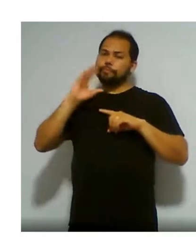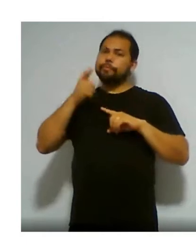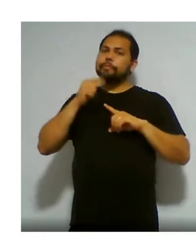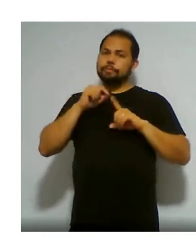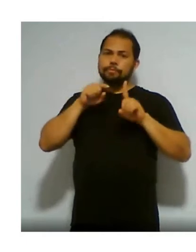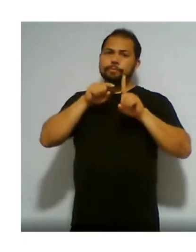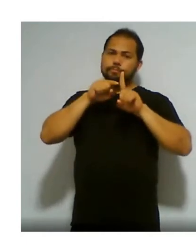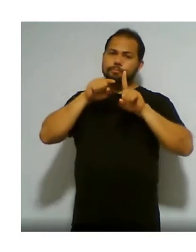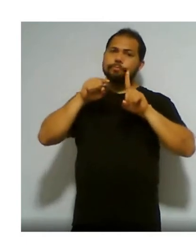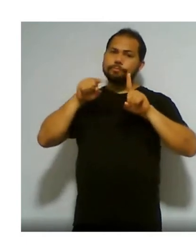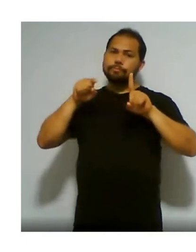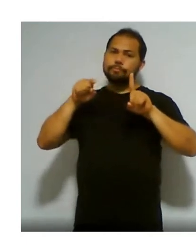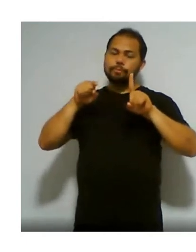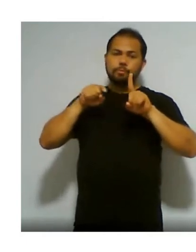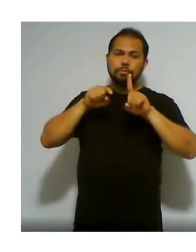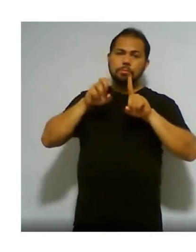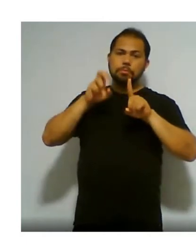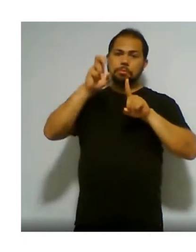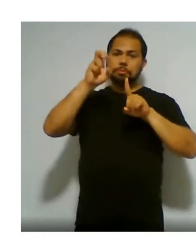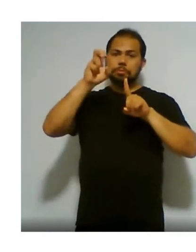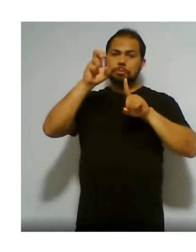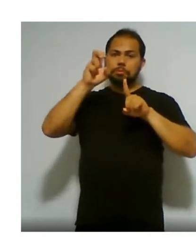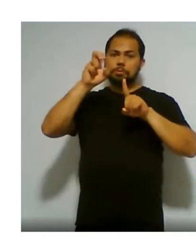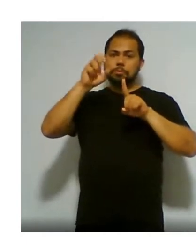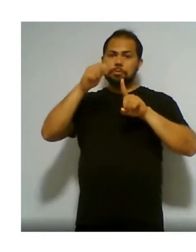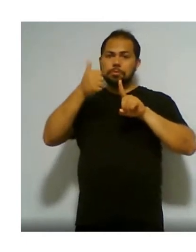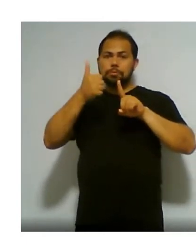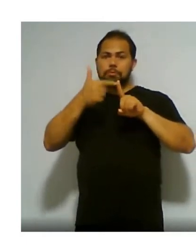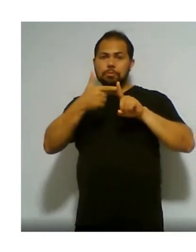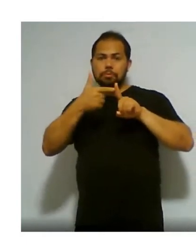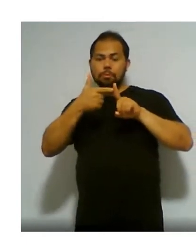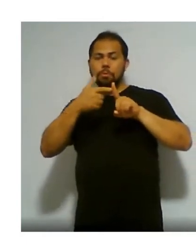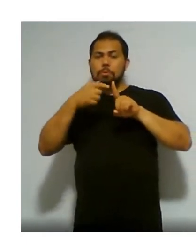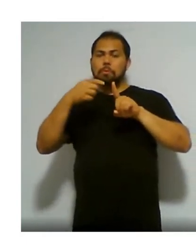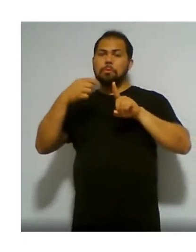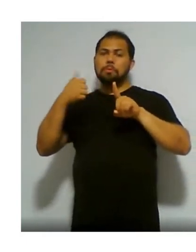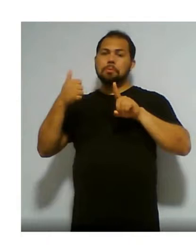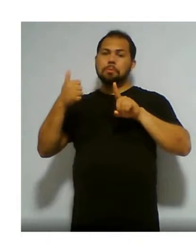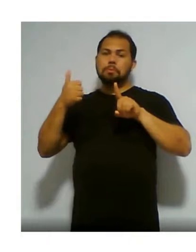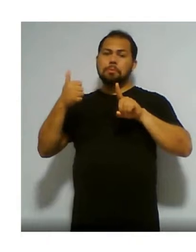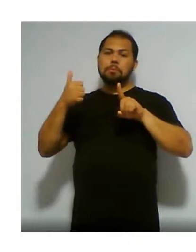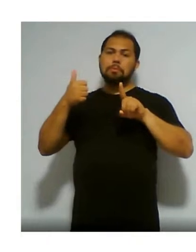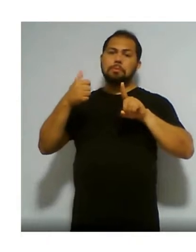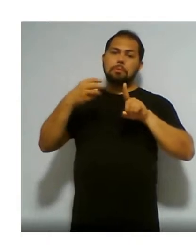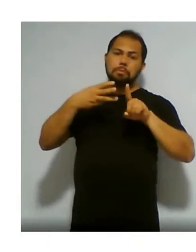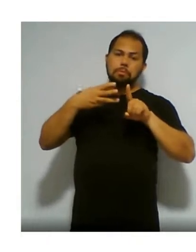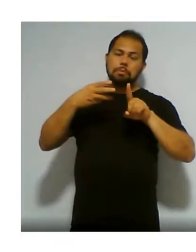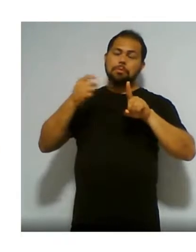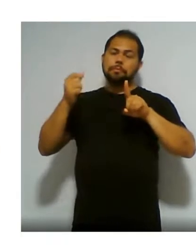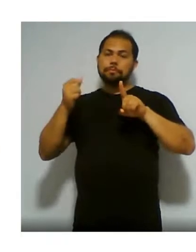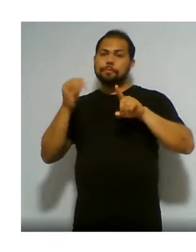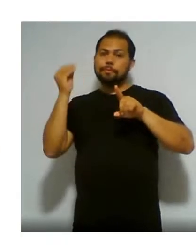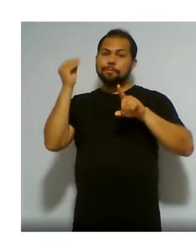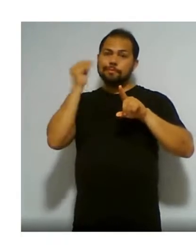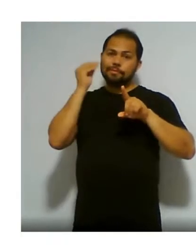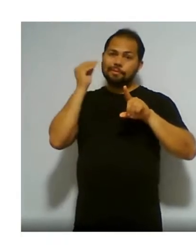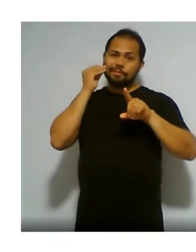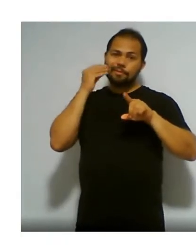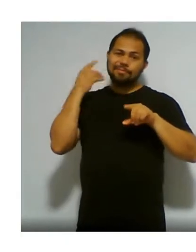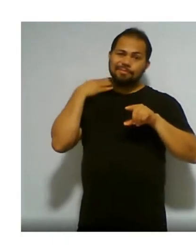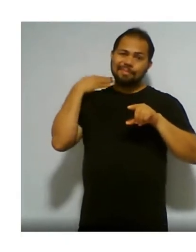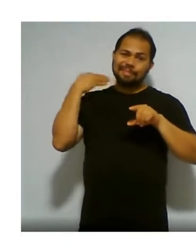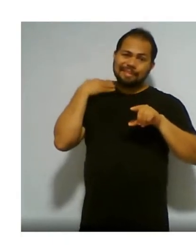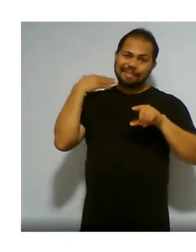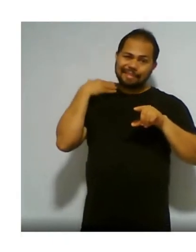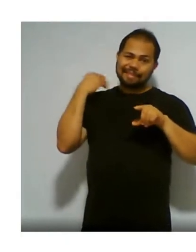chegando 5 volts, 12, 3.3. Então é um testador mais caro. A forma mais